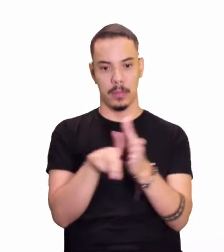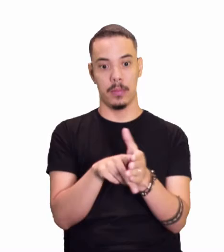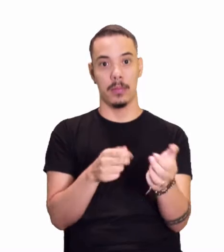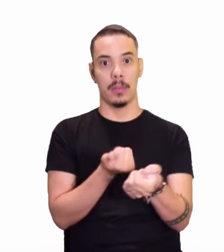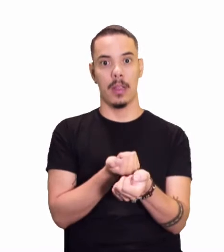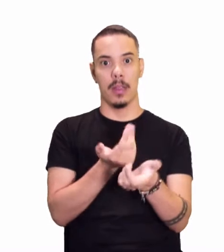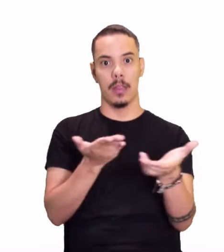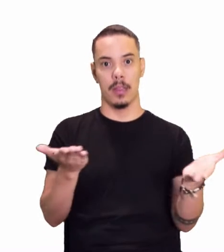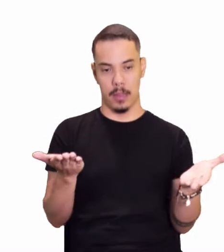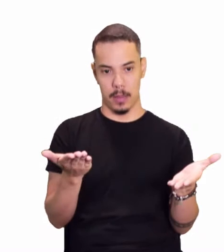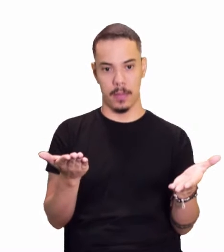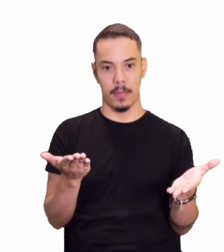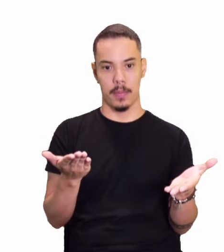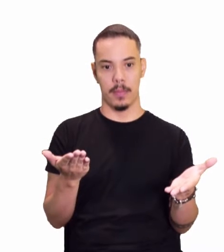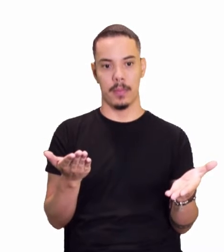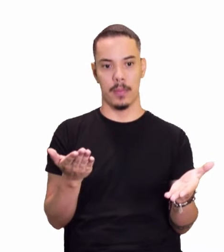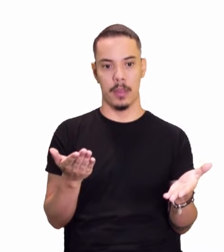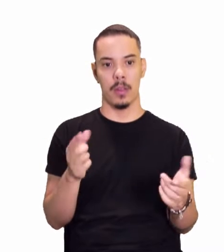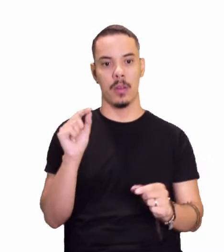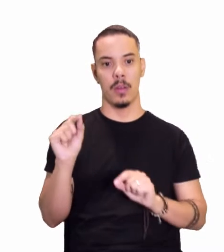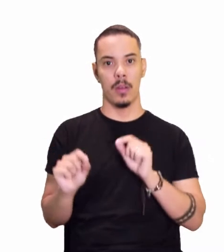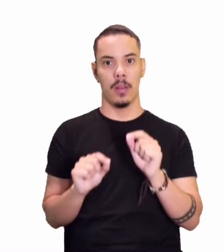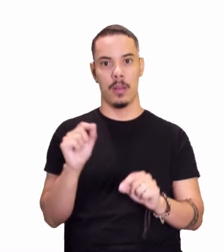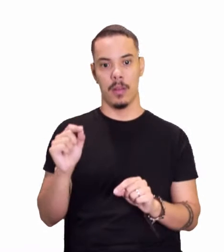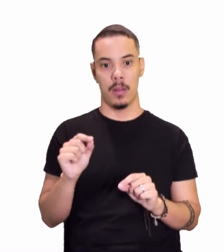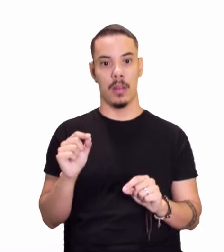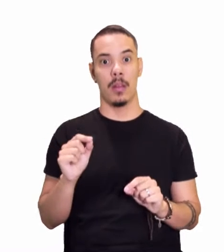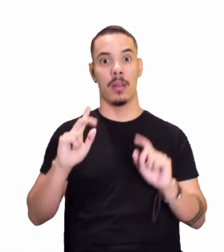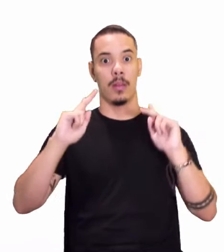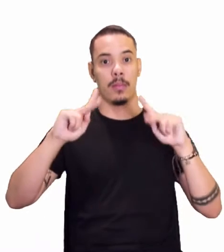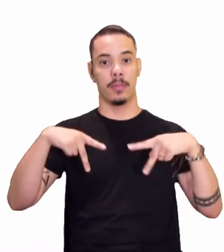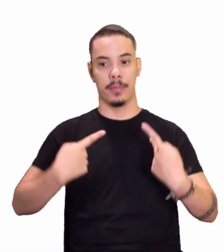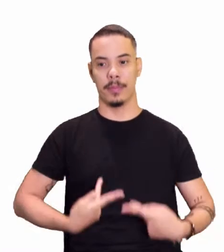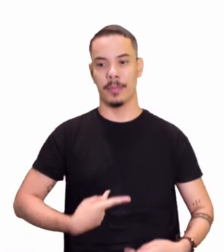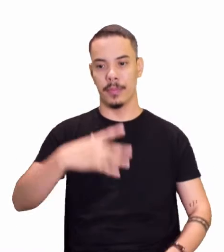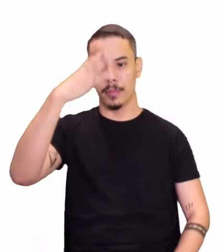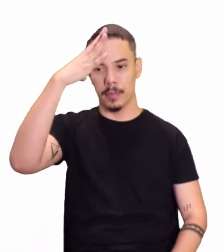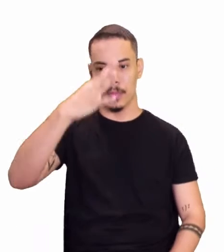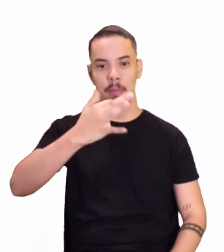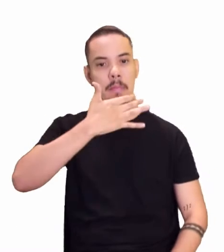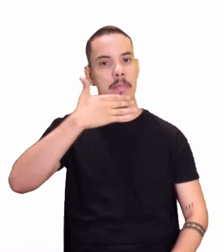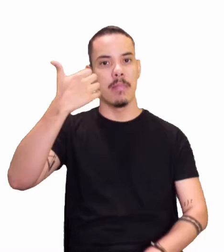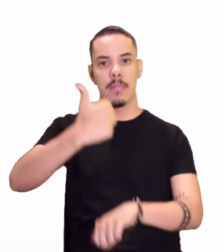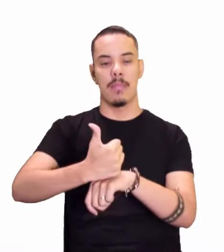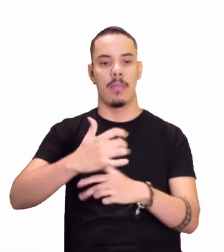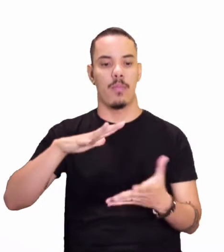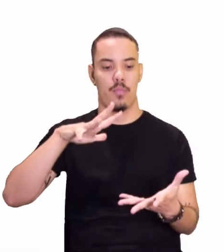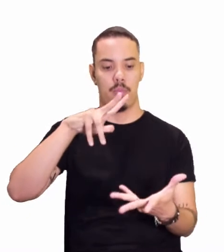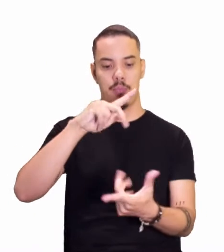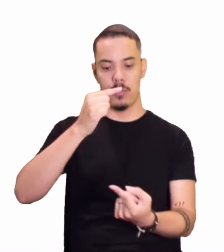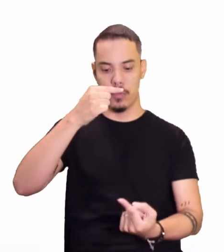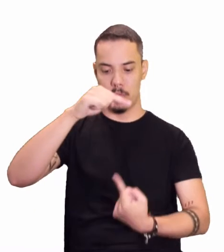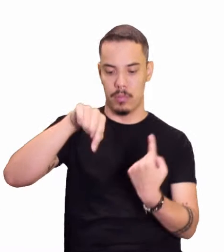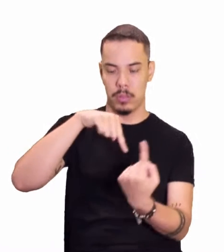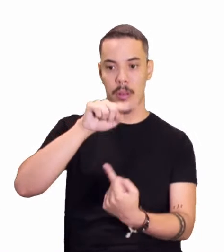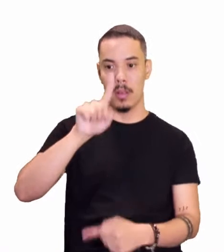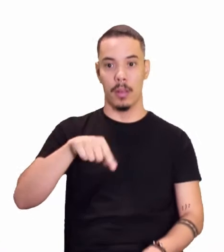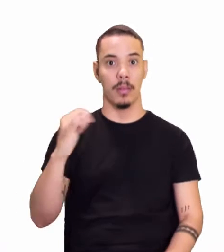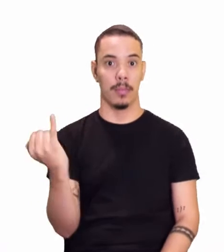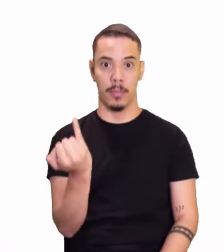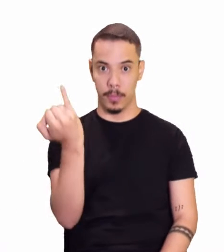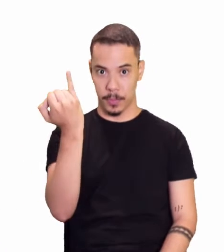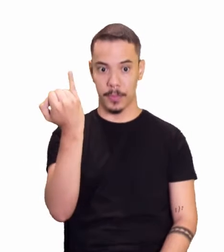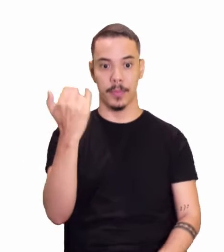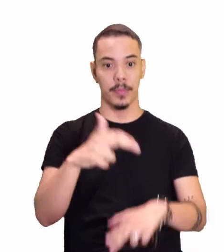homem, tá vendo? O homem compreender melhor o mundo, Veja o quanto é importante